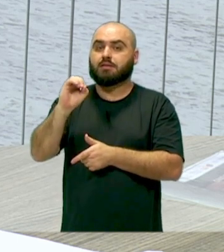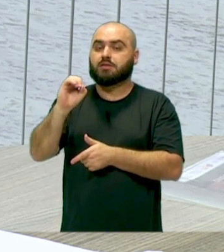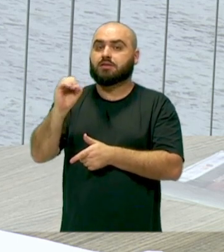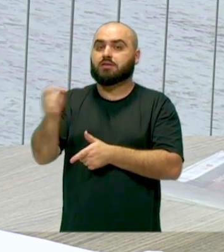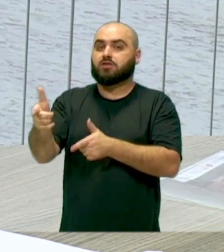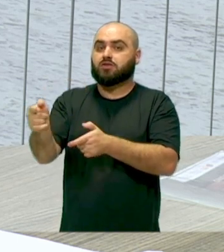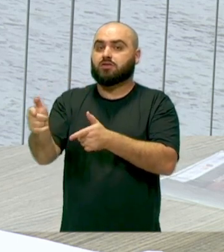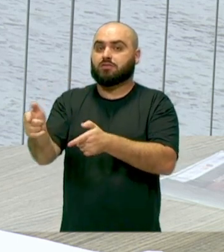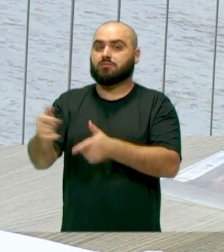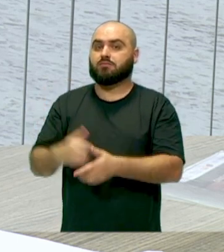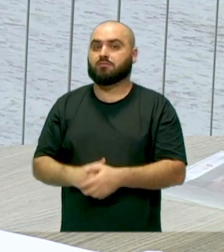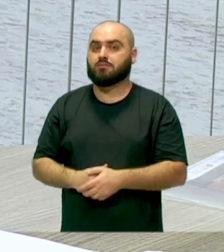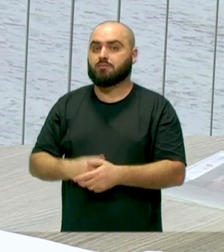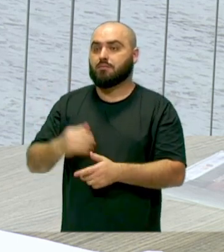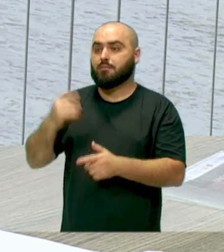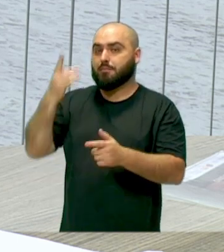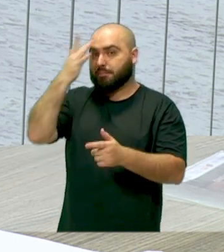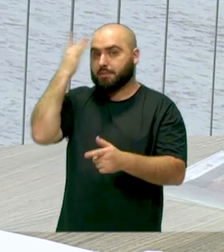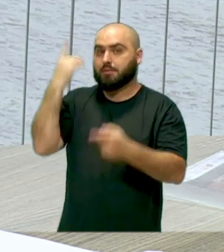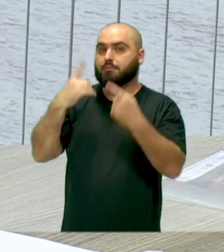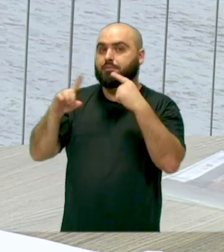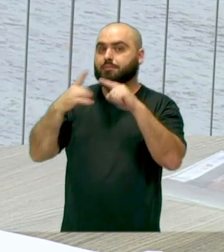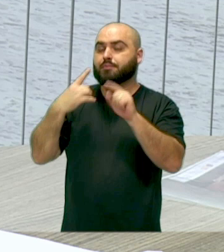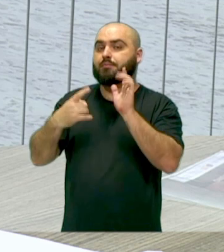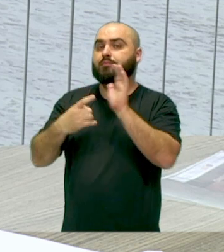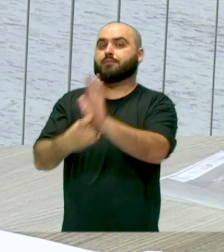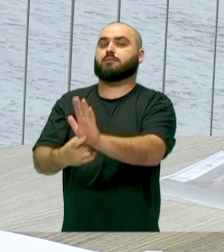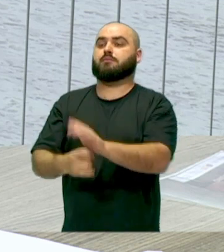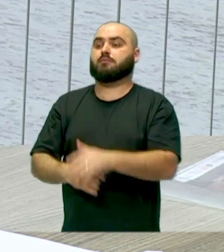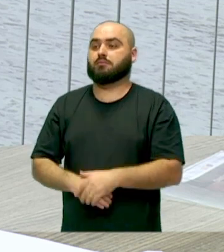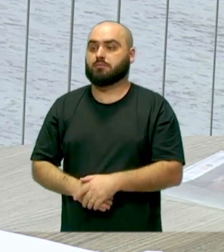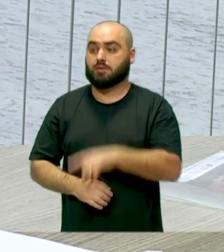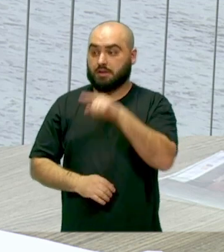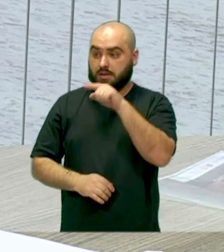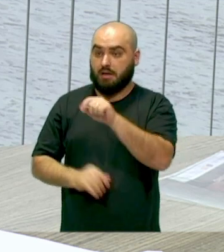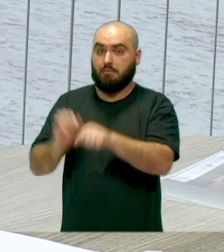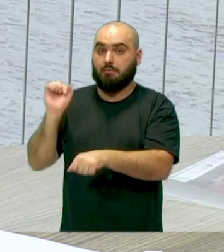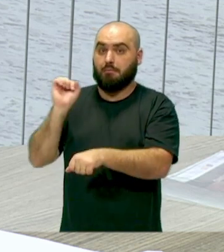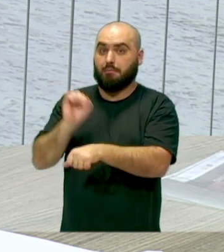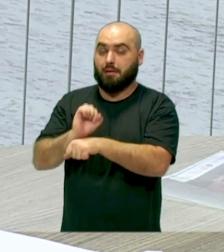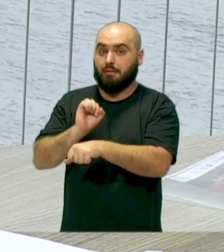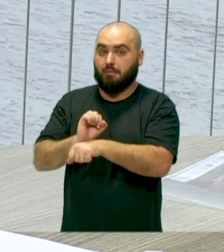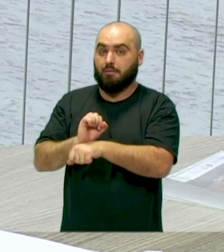onde o músico ia se apresentar, sendo que ele parou o carro.